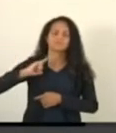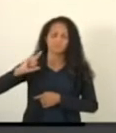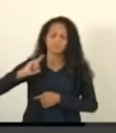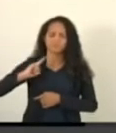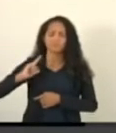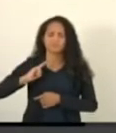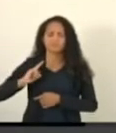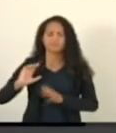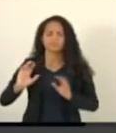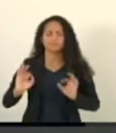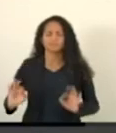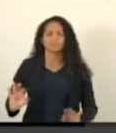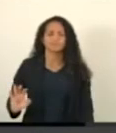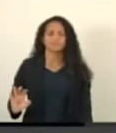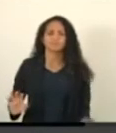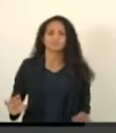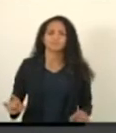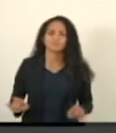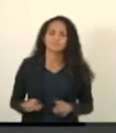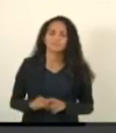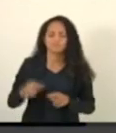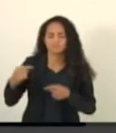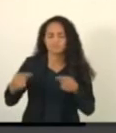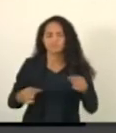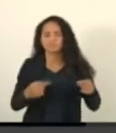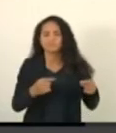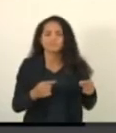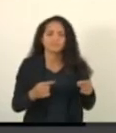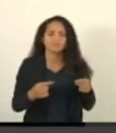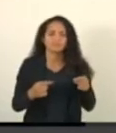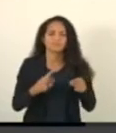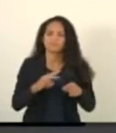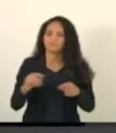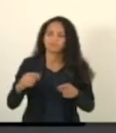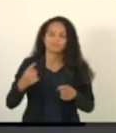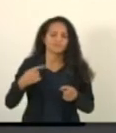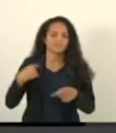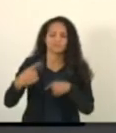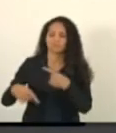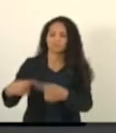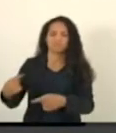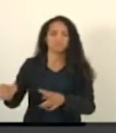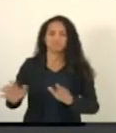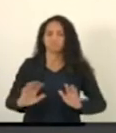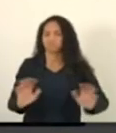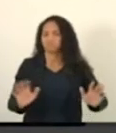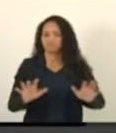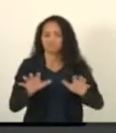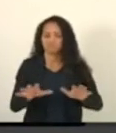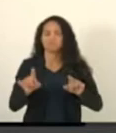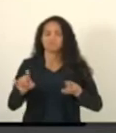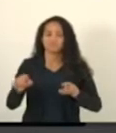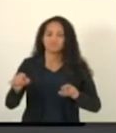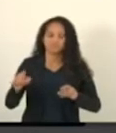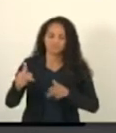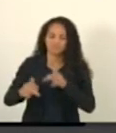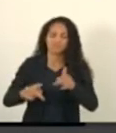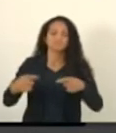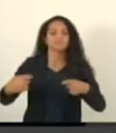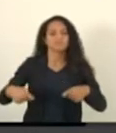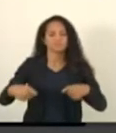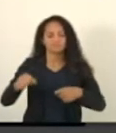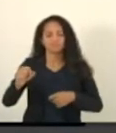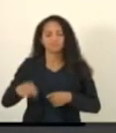e cumpre, a fala do político que não vai para enrolar ninguém. É isso que a população